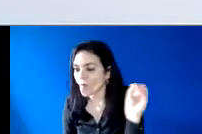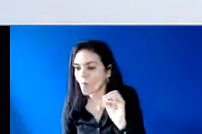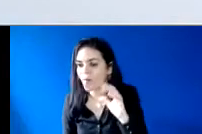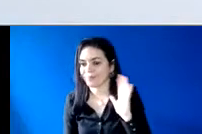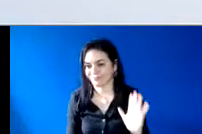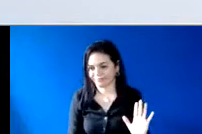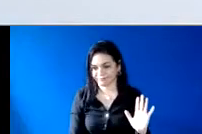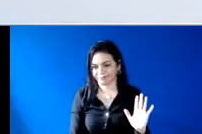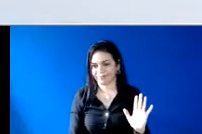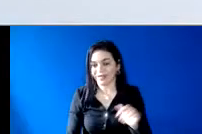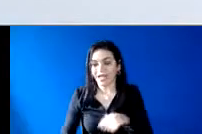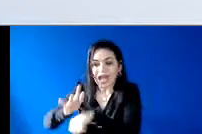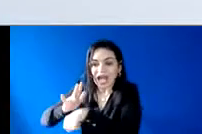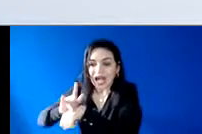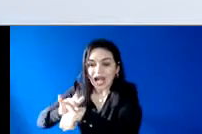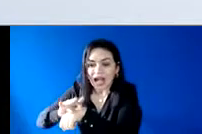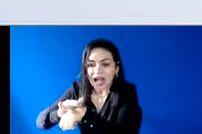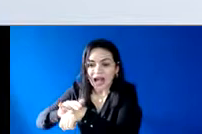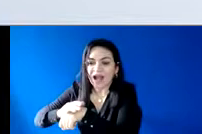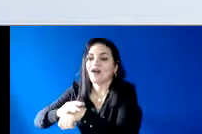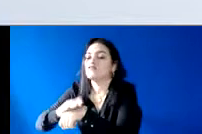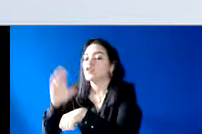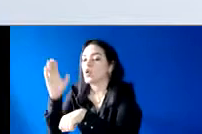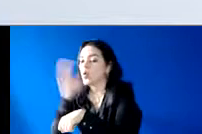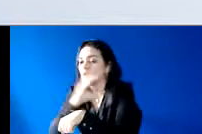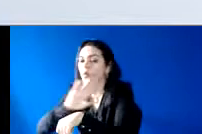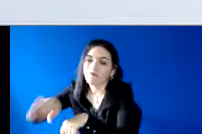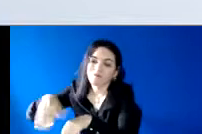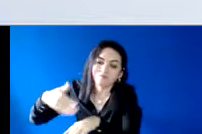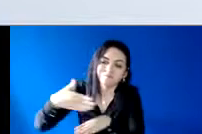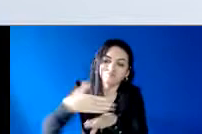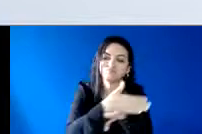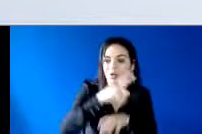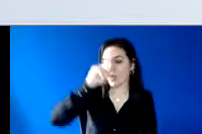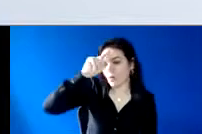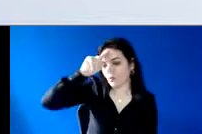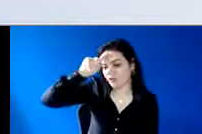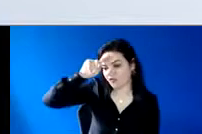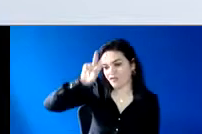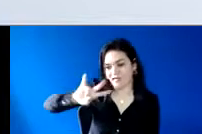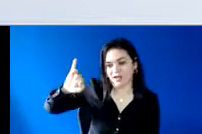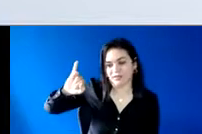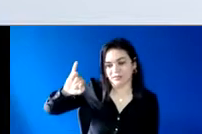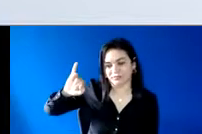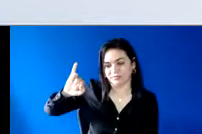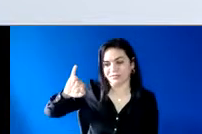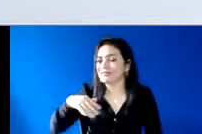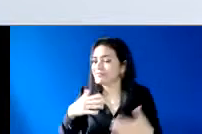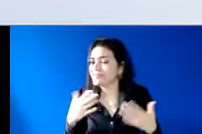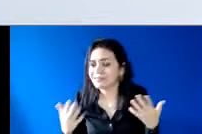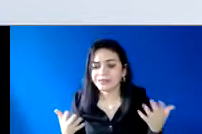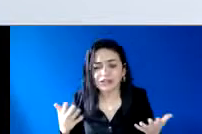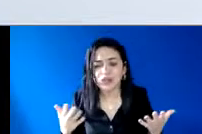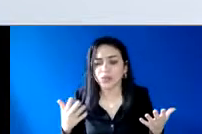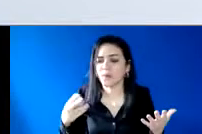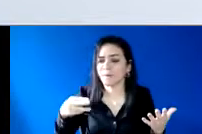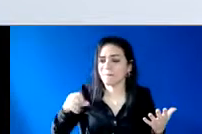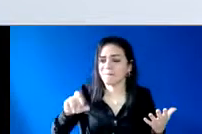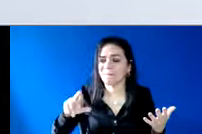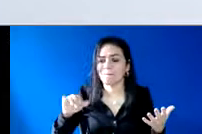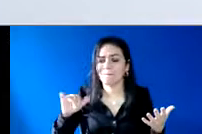O hospital não é um elemento produtor de saúde, ele é refúgio. Sim, Marcos, então o que produz saúde? A